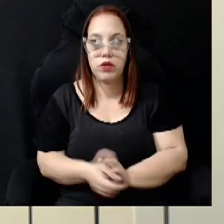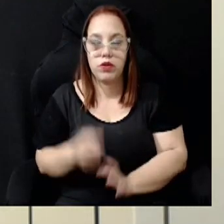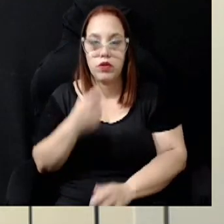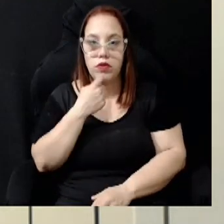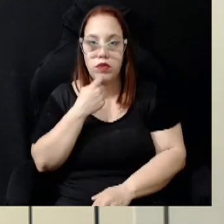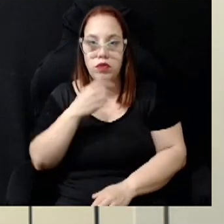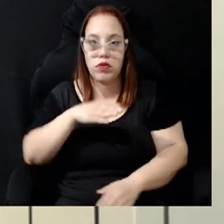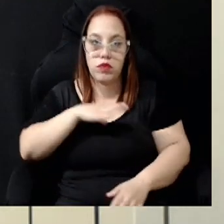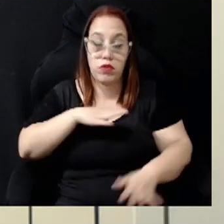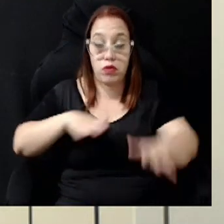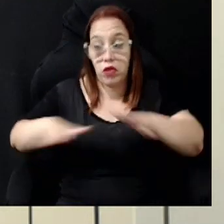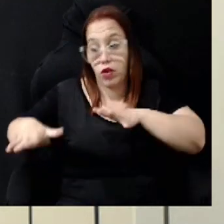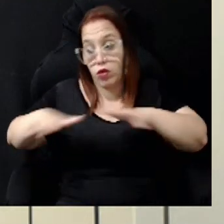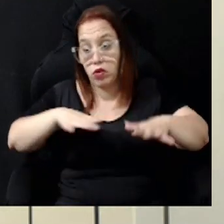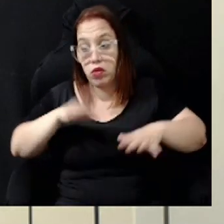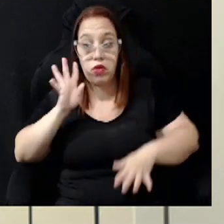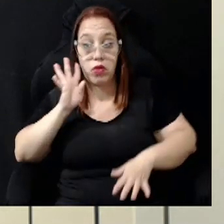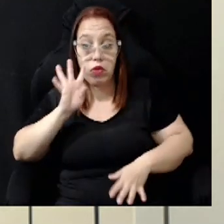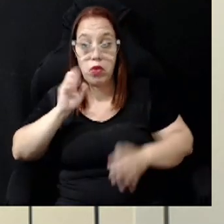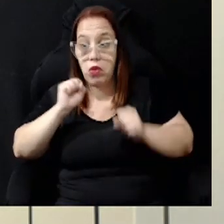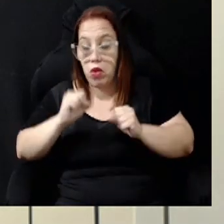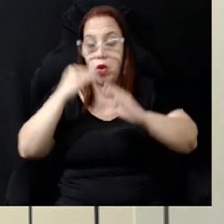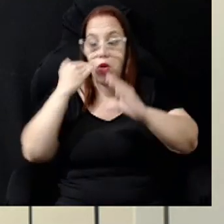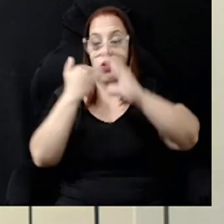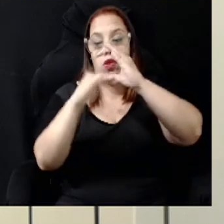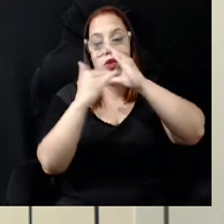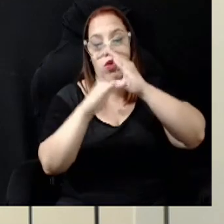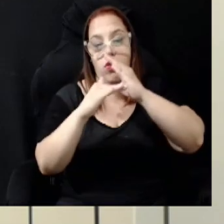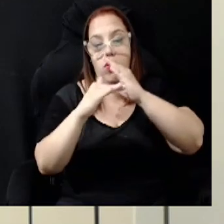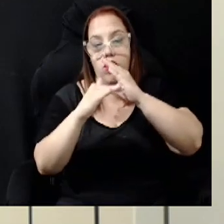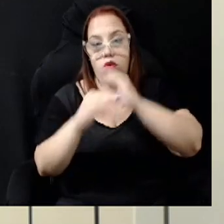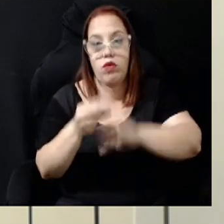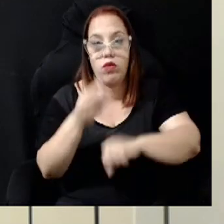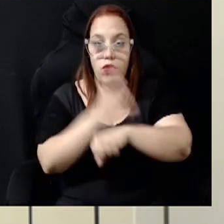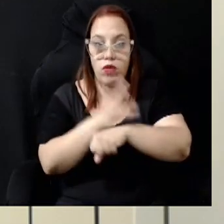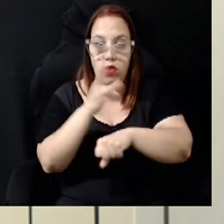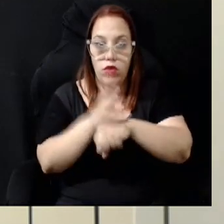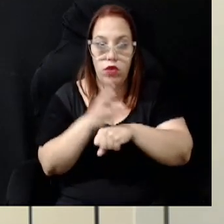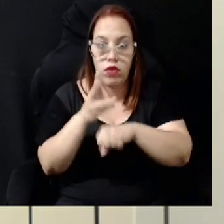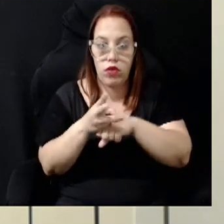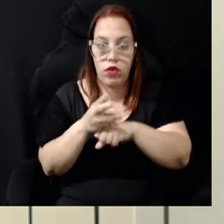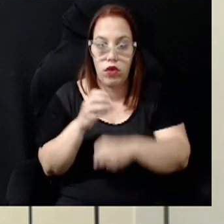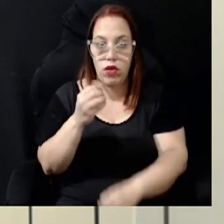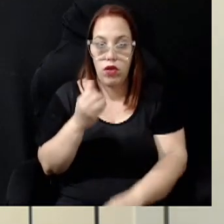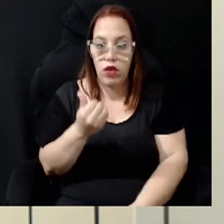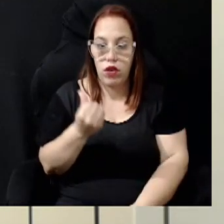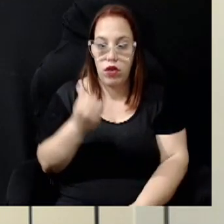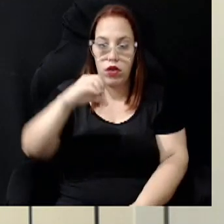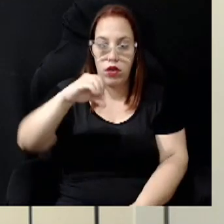o interesse. Você pode mandar a participação aqui para a gente. 19 é o nosso DDD,